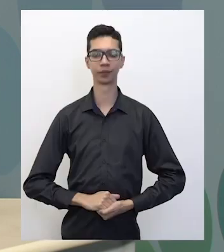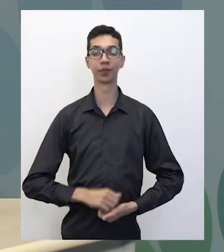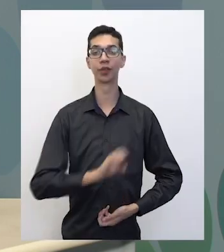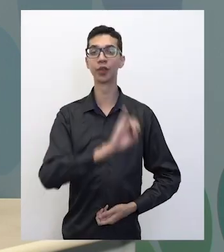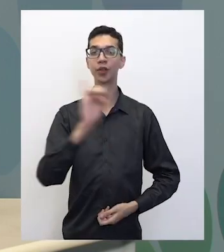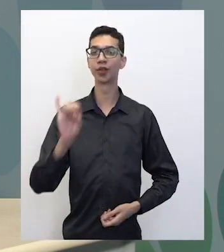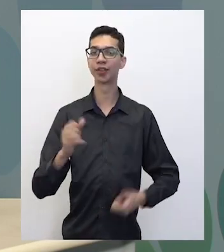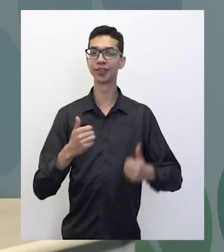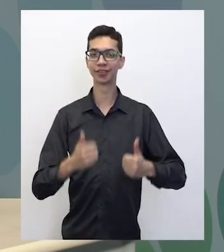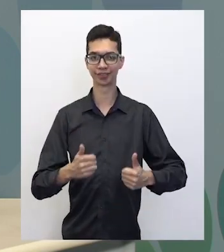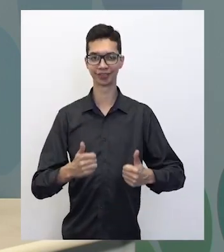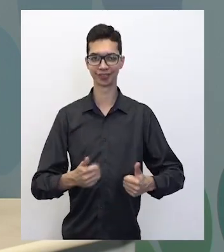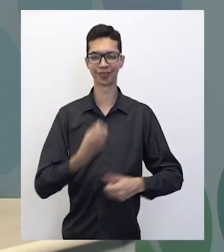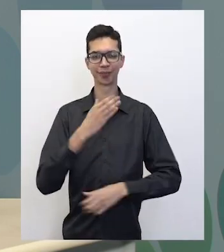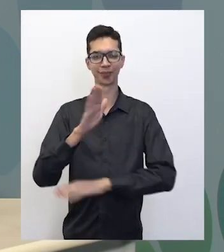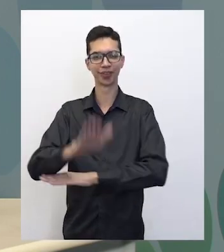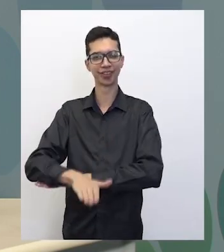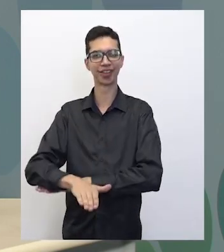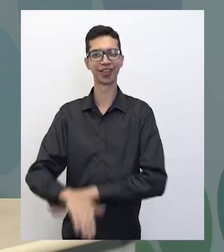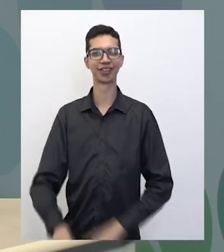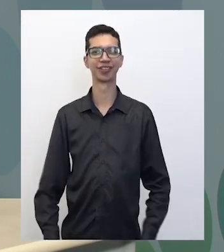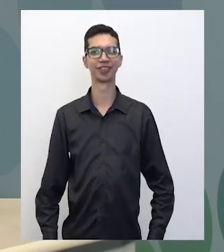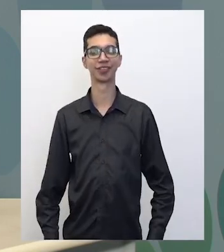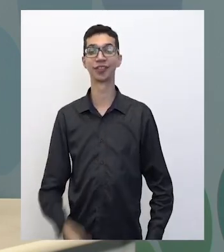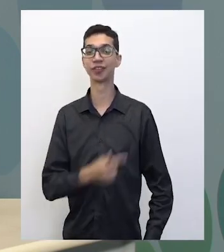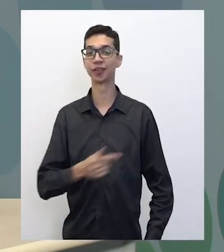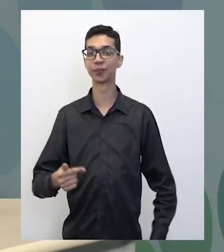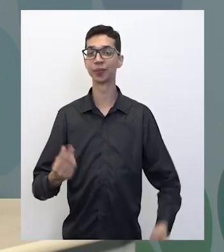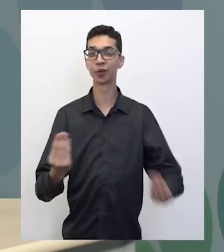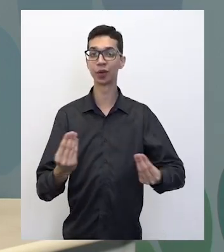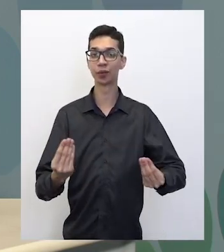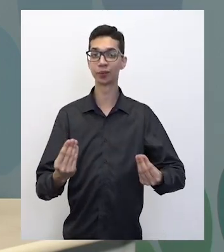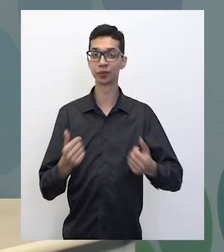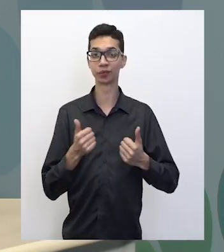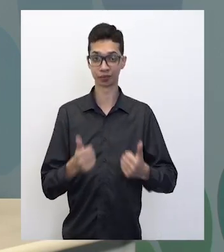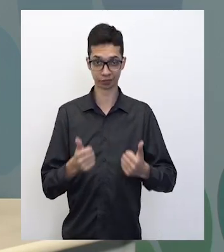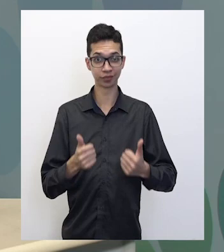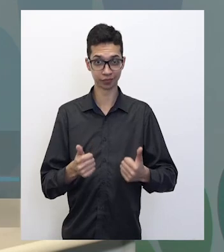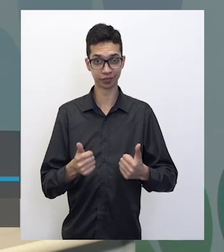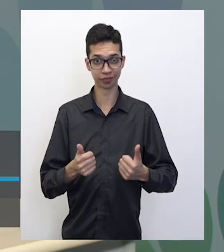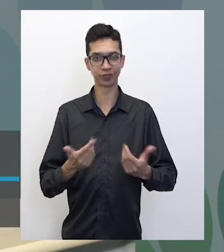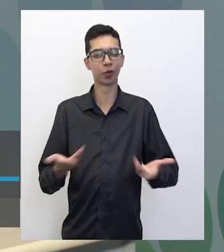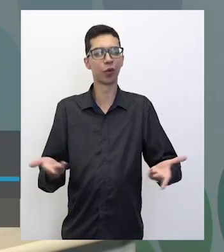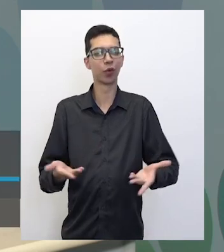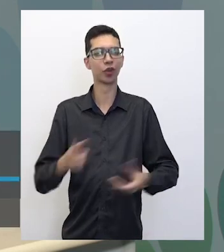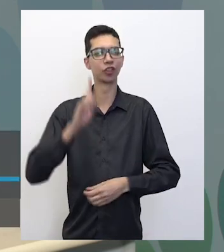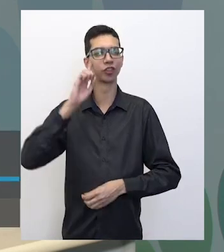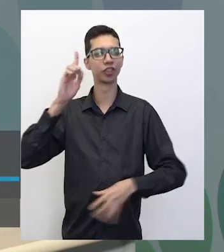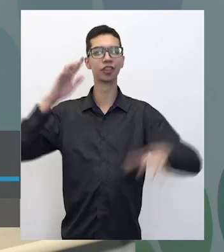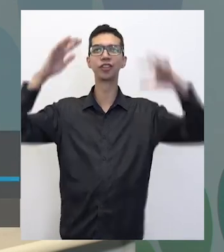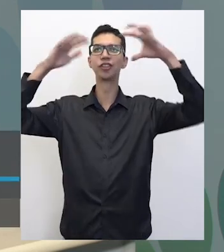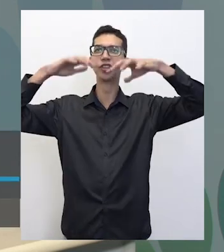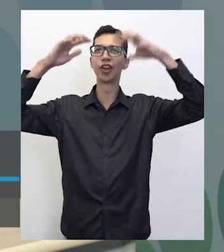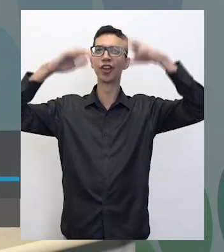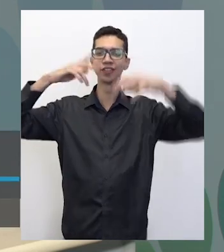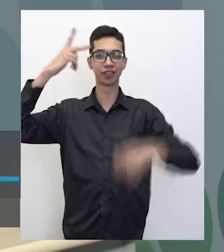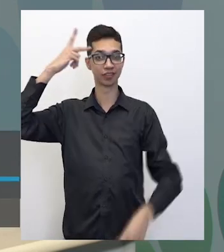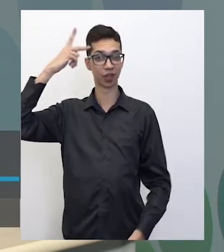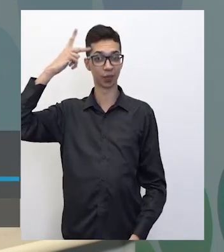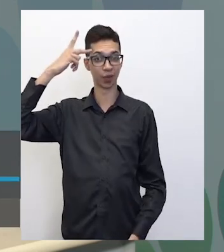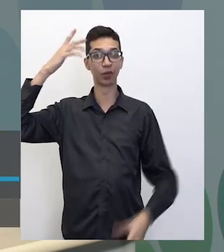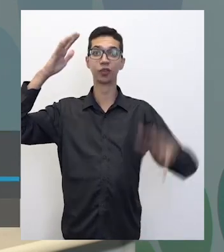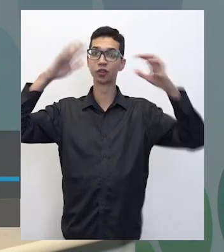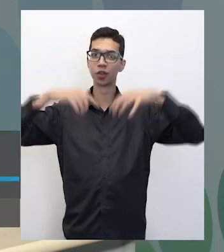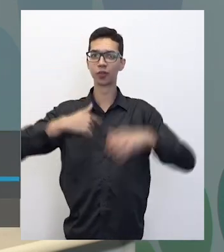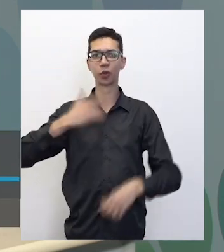Oi, turma, tudo bem? Boa tarde. Passaram bem a semana? Hoje, com esse dia chuvoso, aqui em São Paulo tá chuvoso,